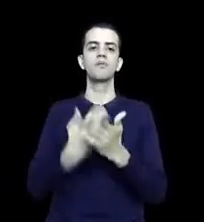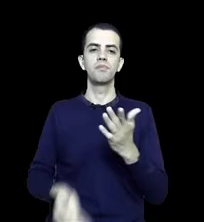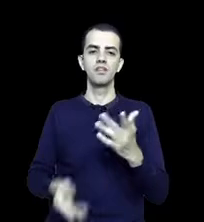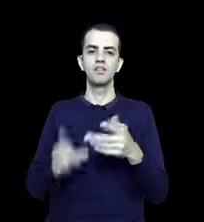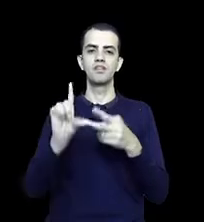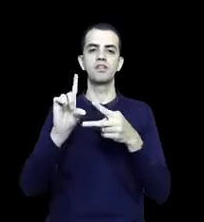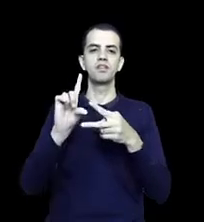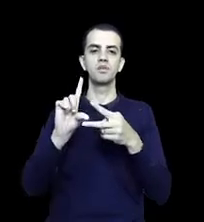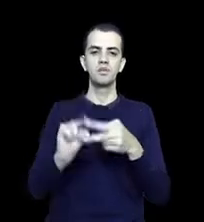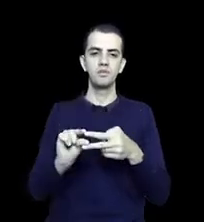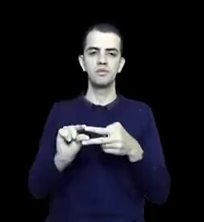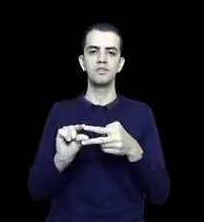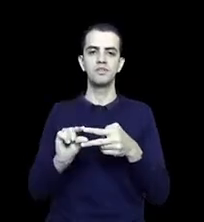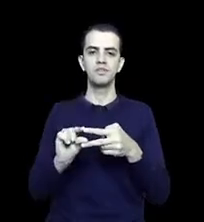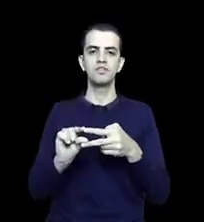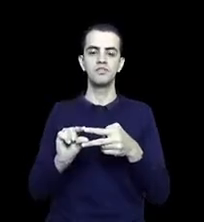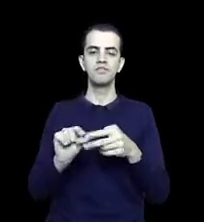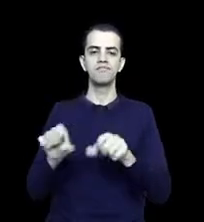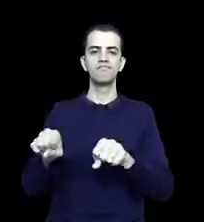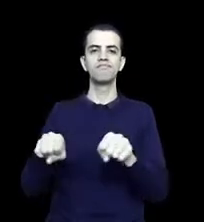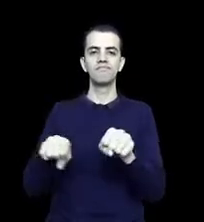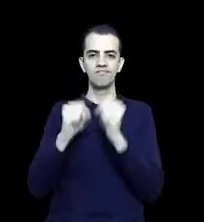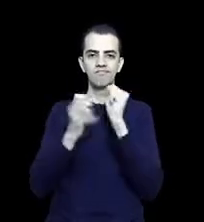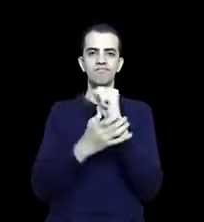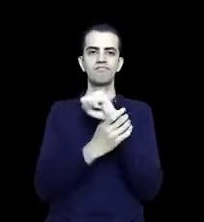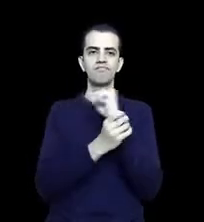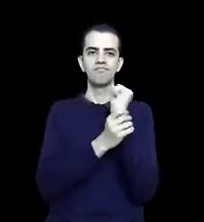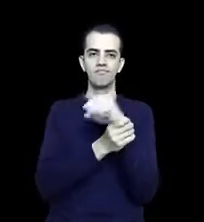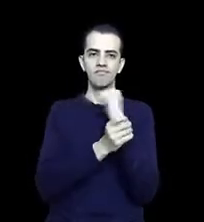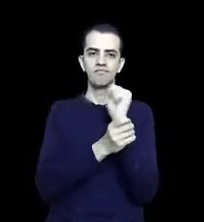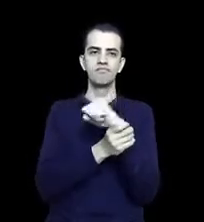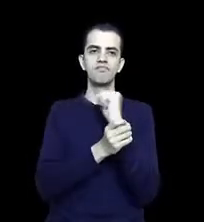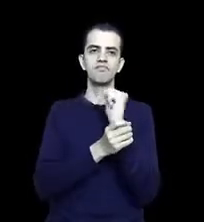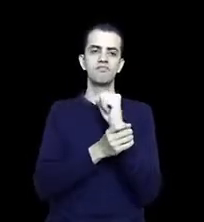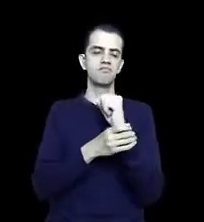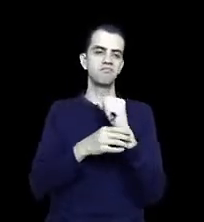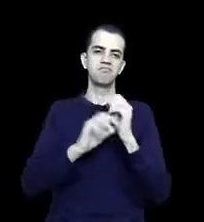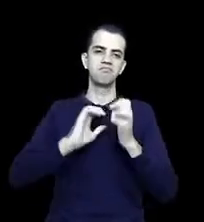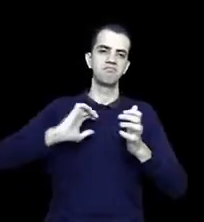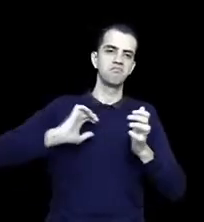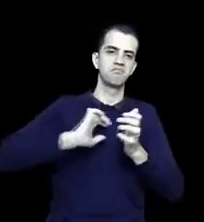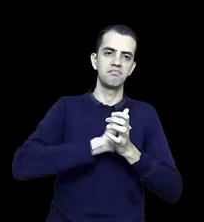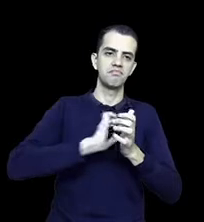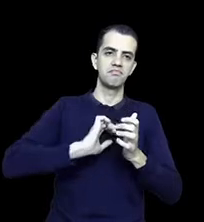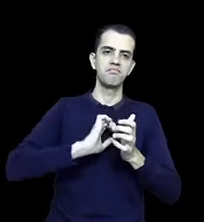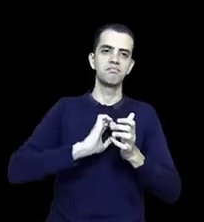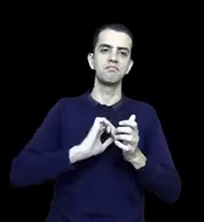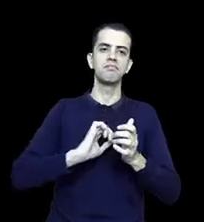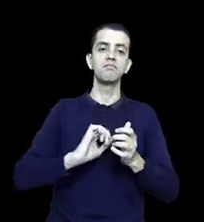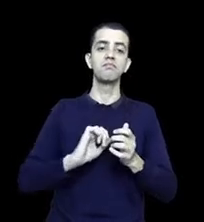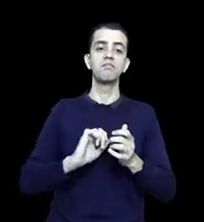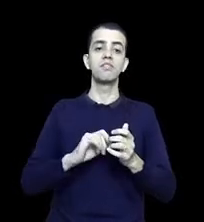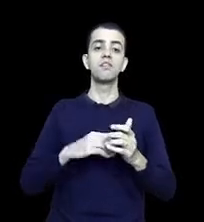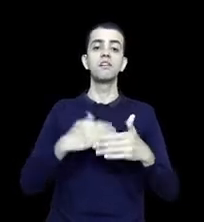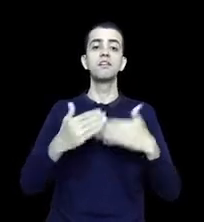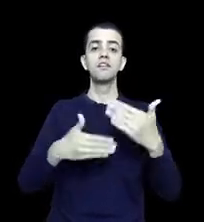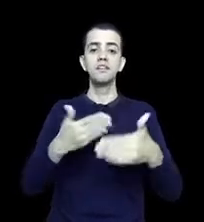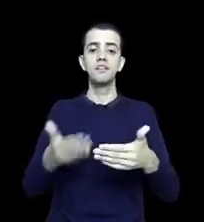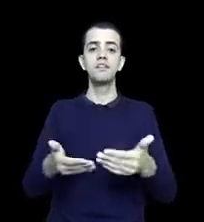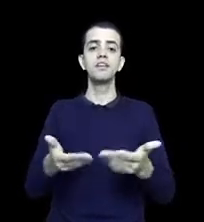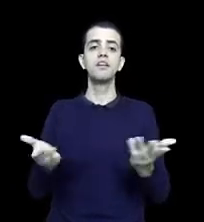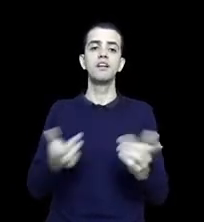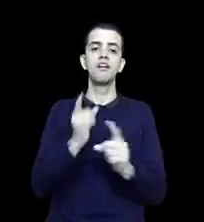então foi uma fratura articular, né? Provavelmente um Barton volar, né? Meio cominuto na articulação. A gente